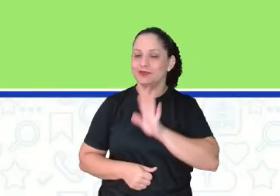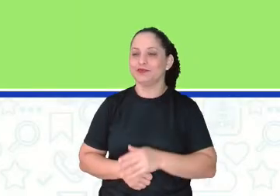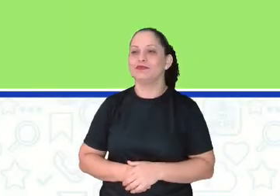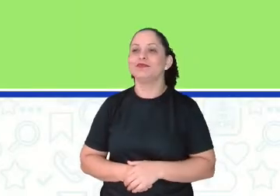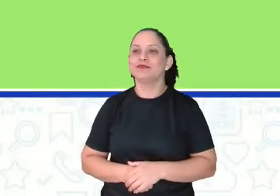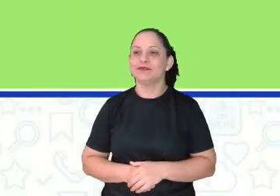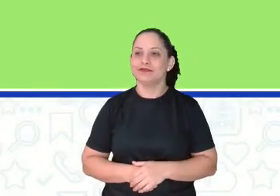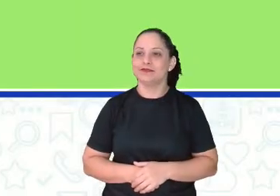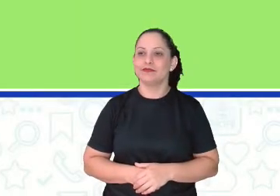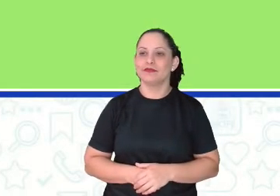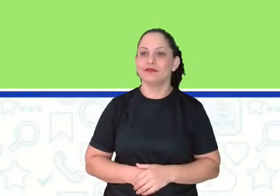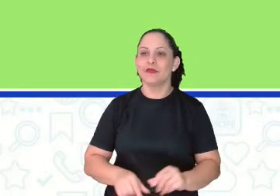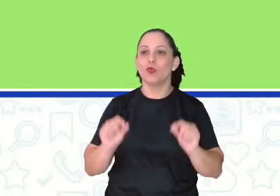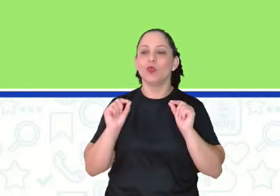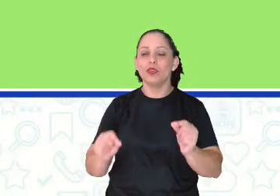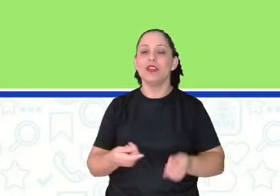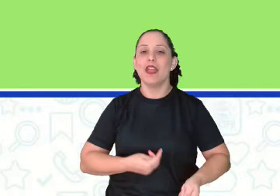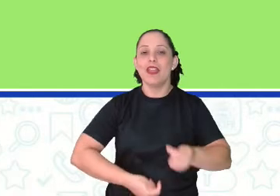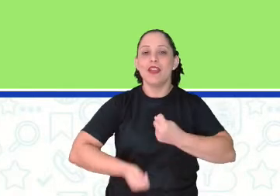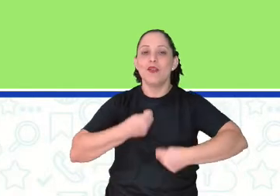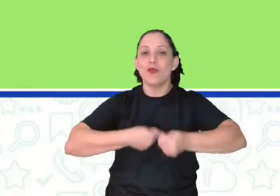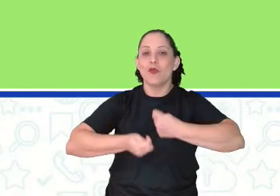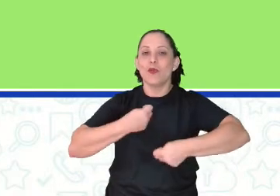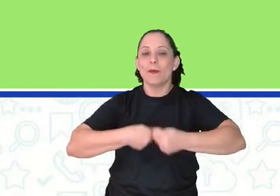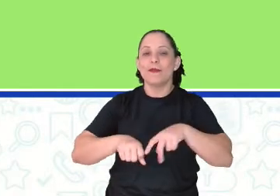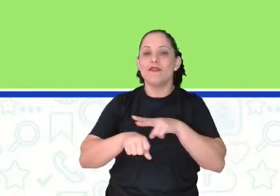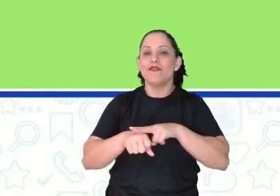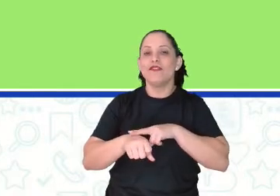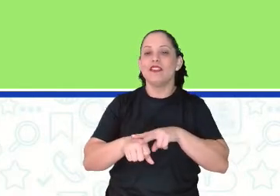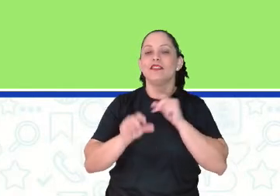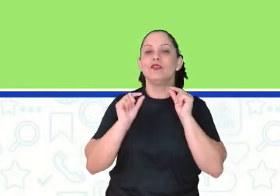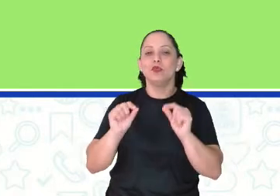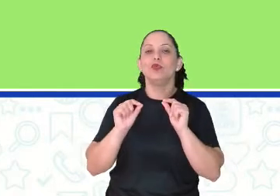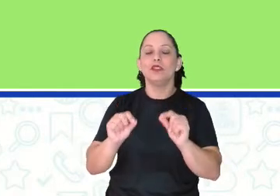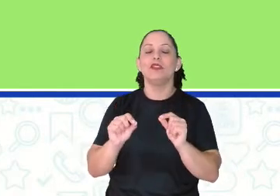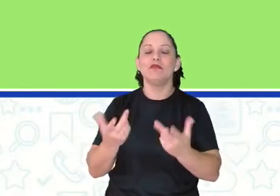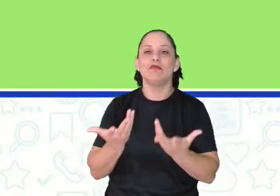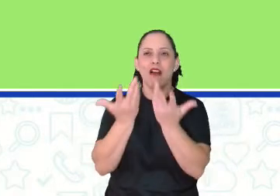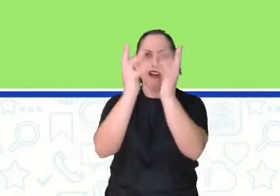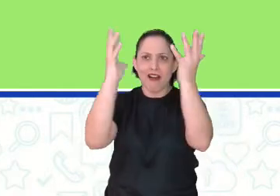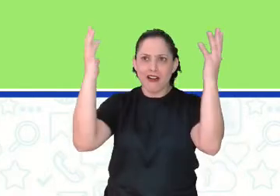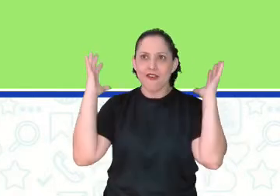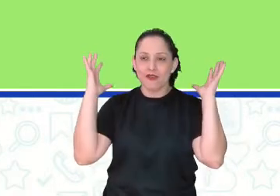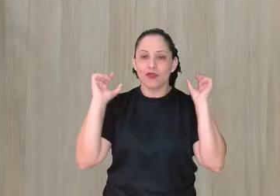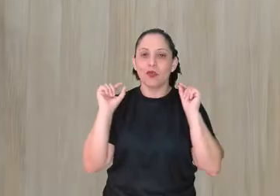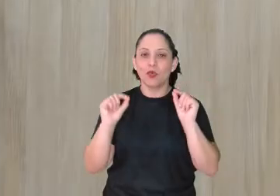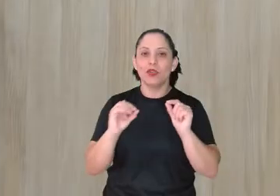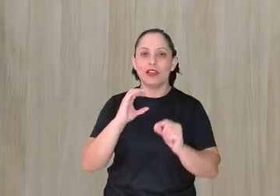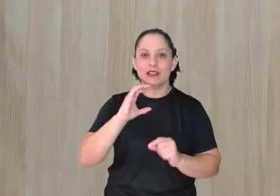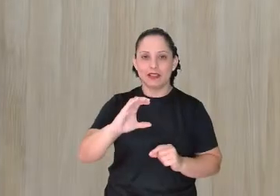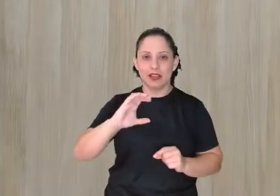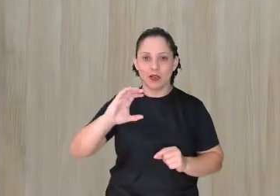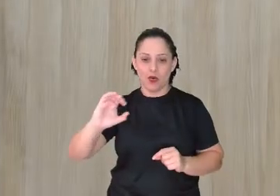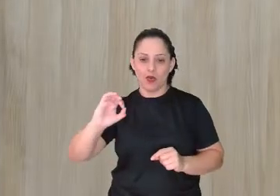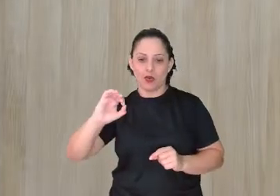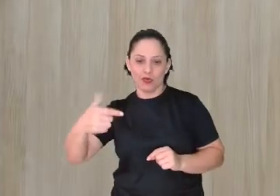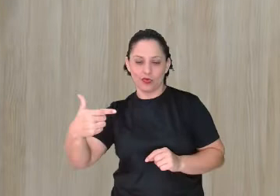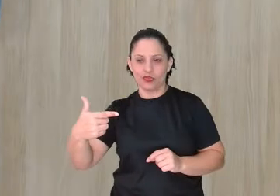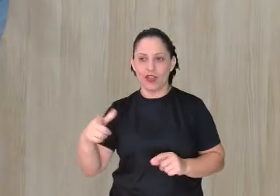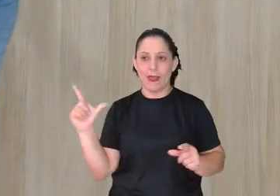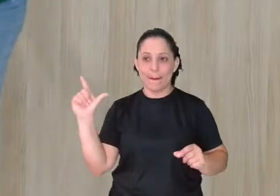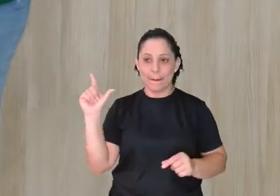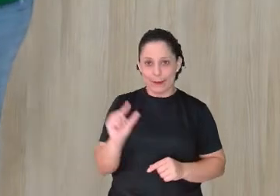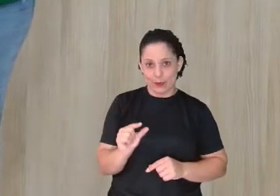por economia verde, né, a produção de baixo carbono, né? Então, gente, a gente tá vendo um carrinho aí, né?